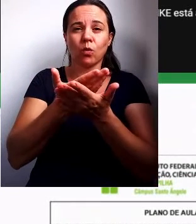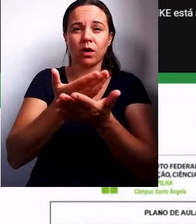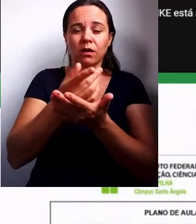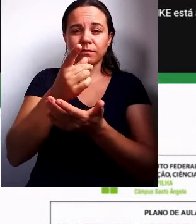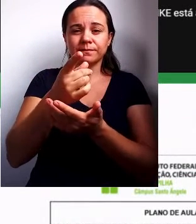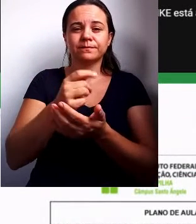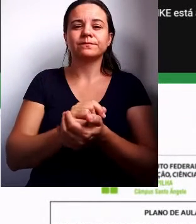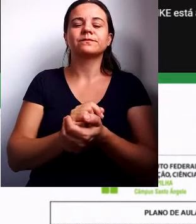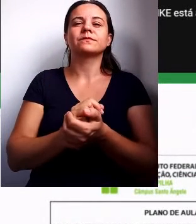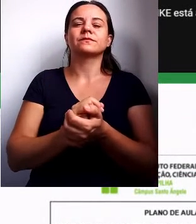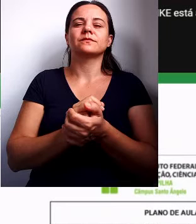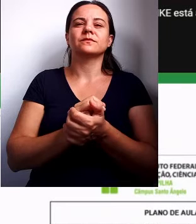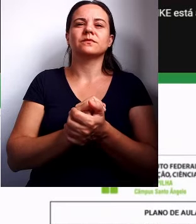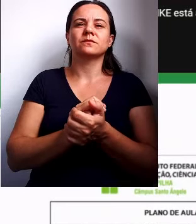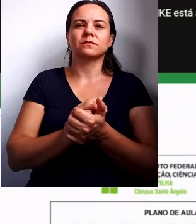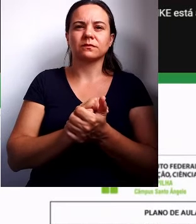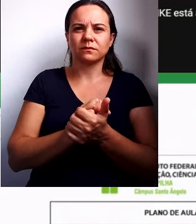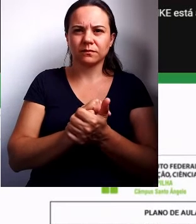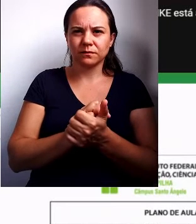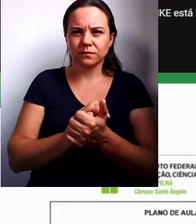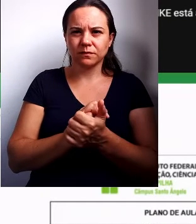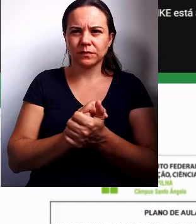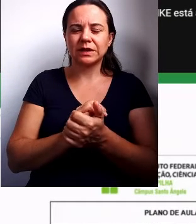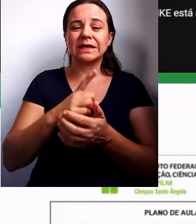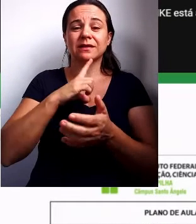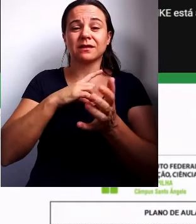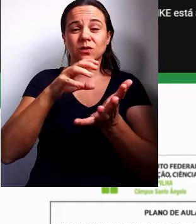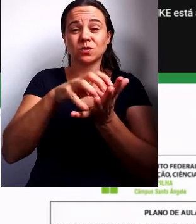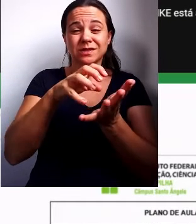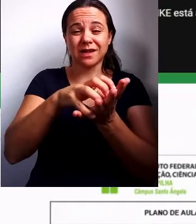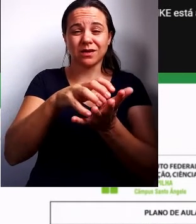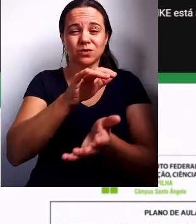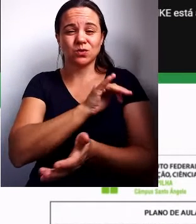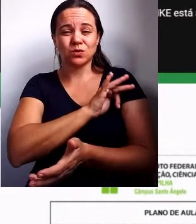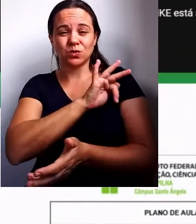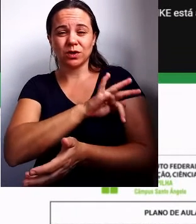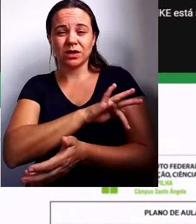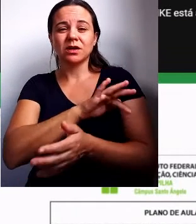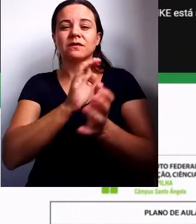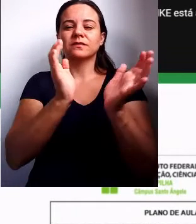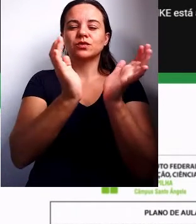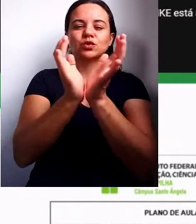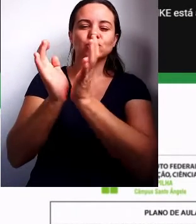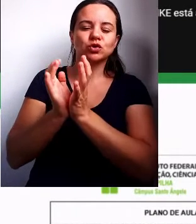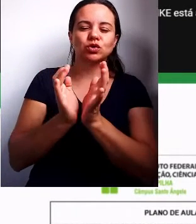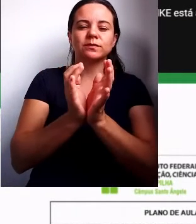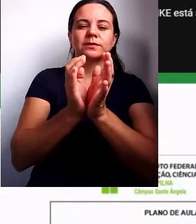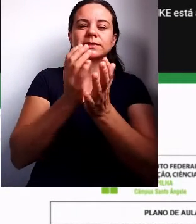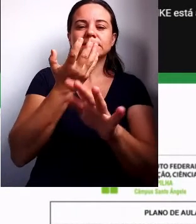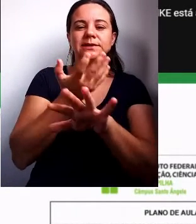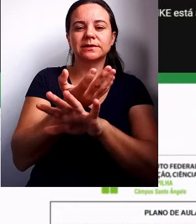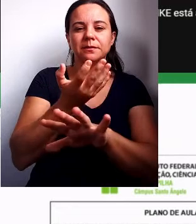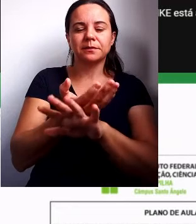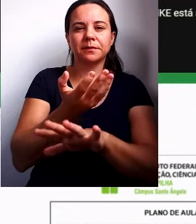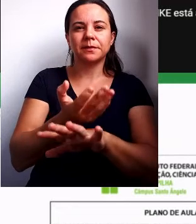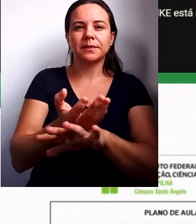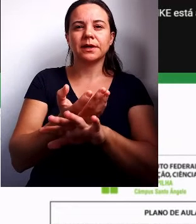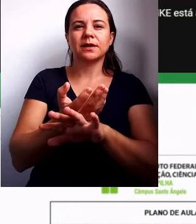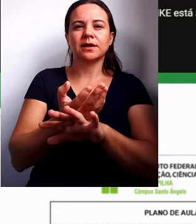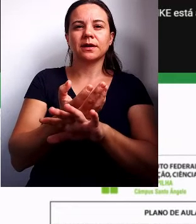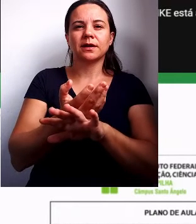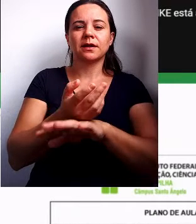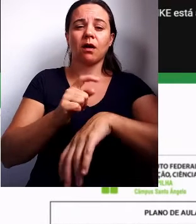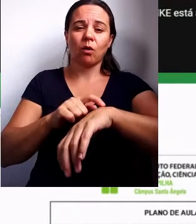aula, né, onde é que constam os dados da instituição de ensino que foi feita, as turmas, a